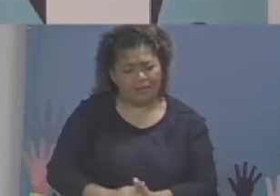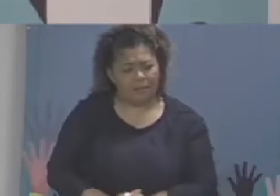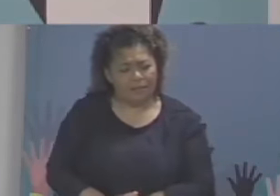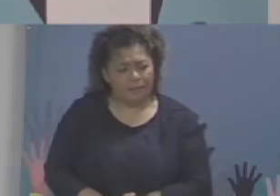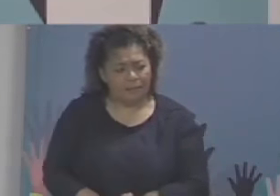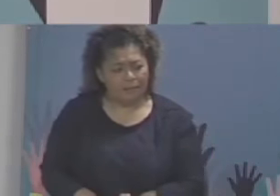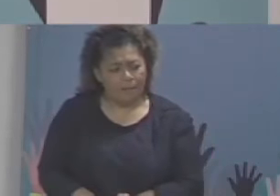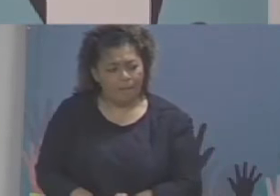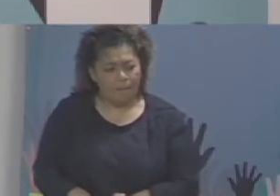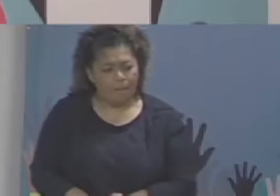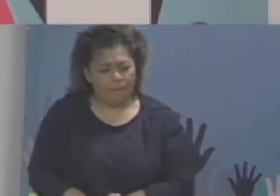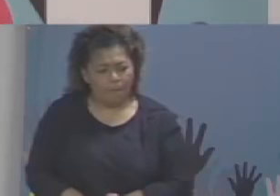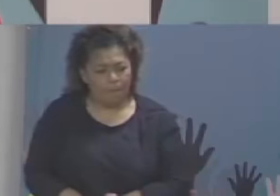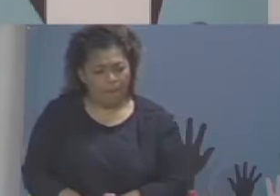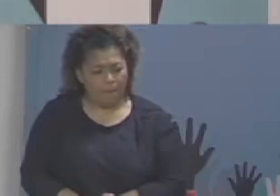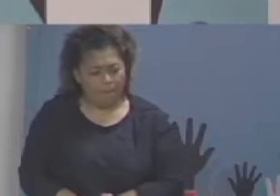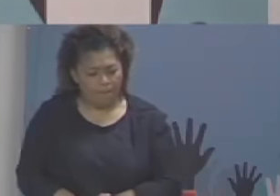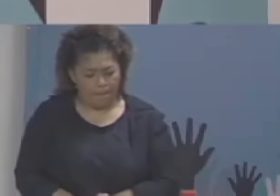Obrigado, candidato.